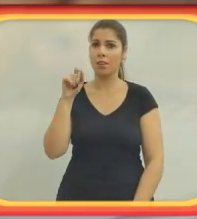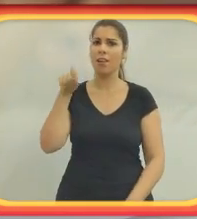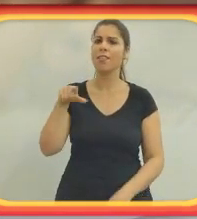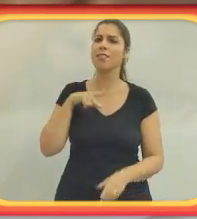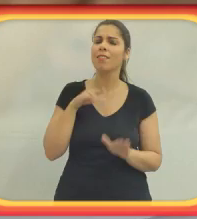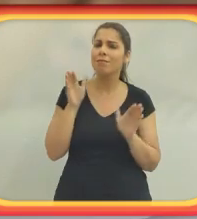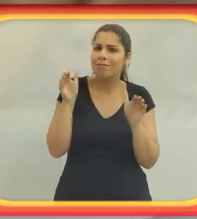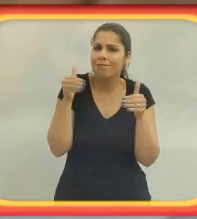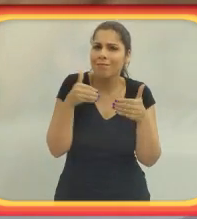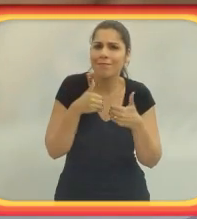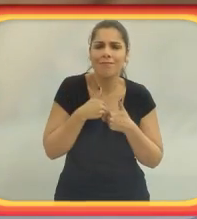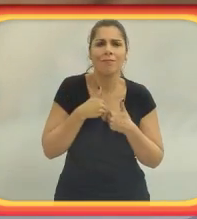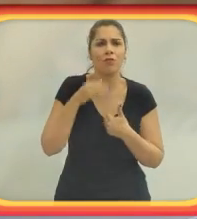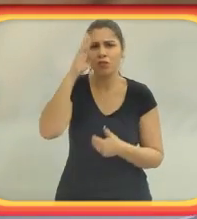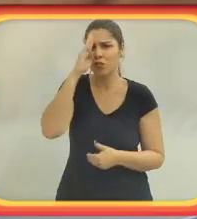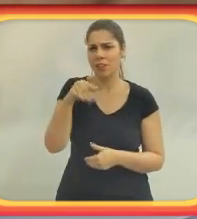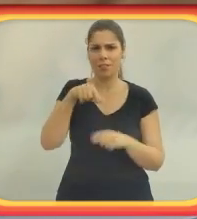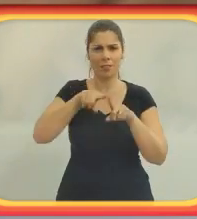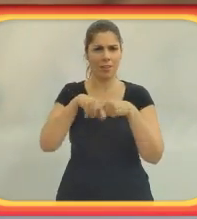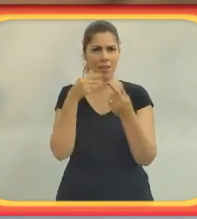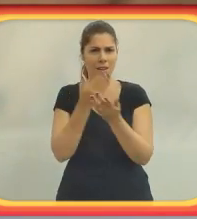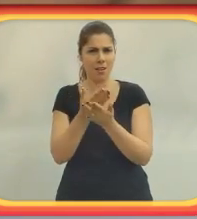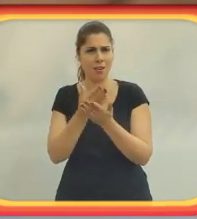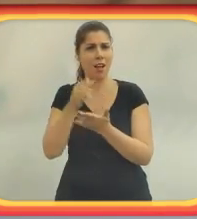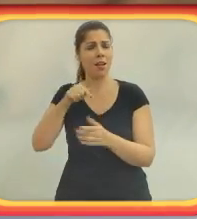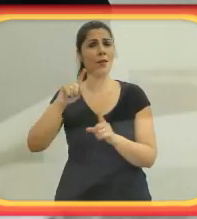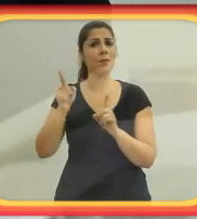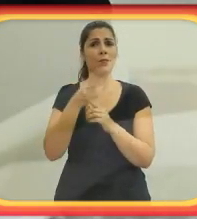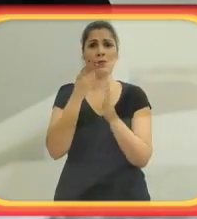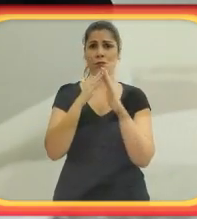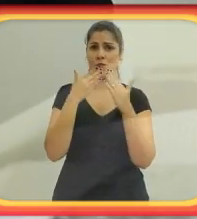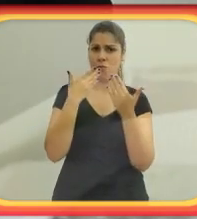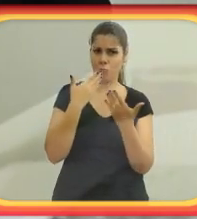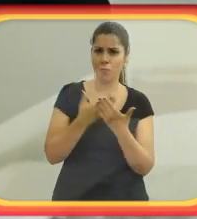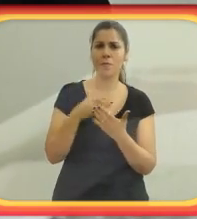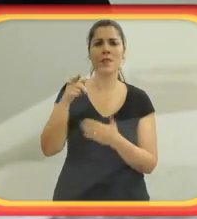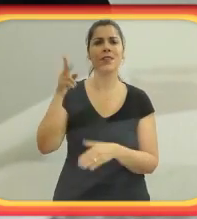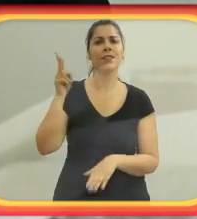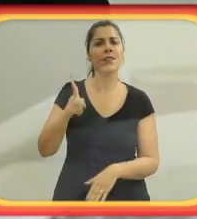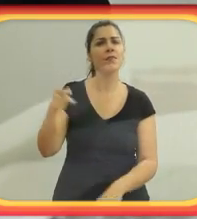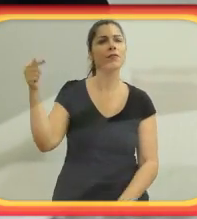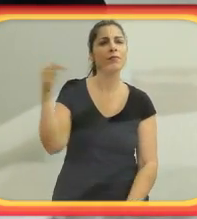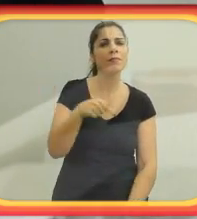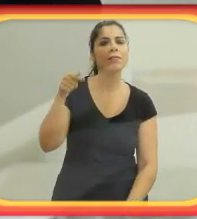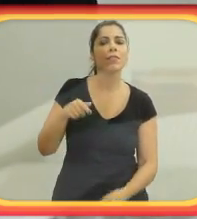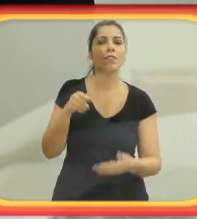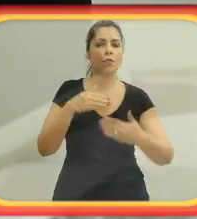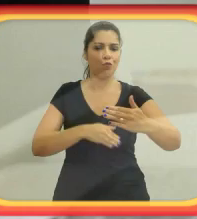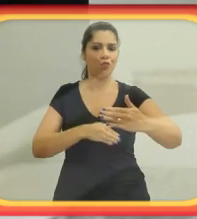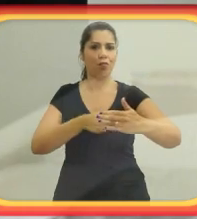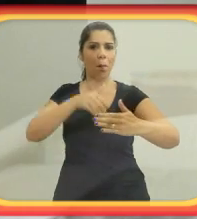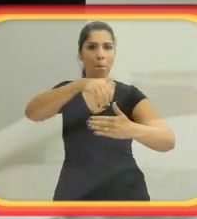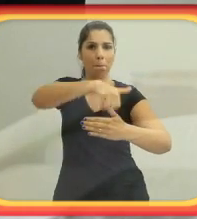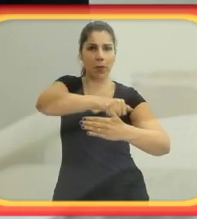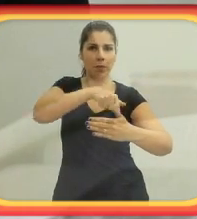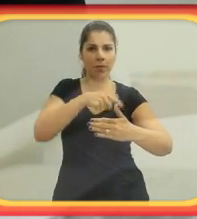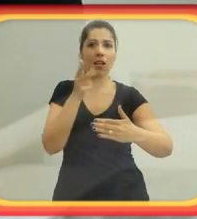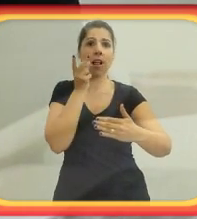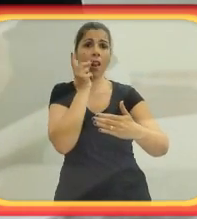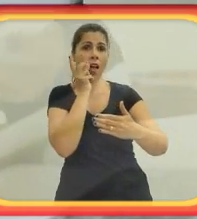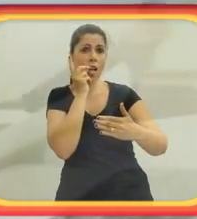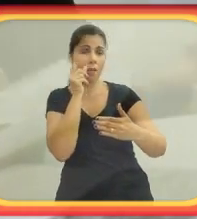ela é feita do direto com o aluno, no caso da Rafaela, que tem os traços de autismo,